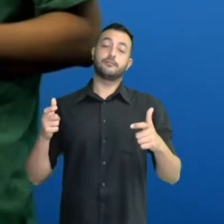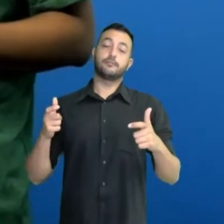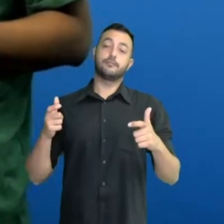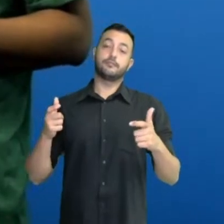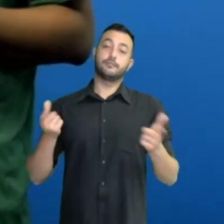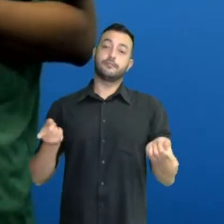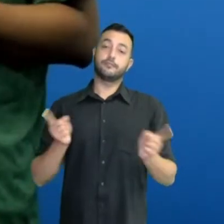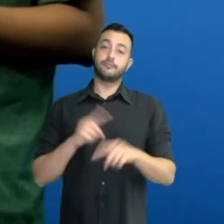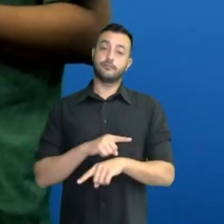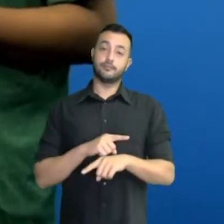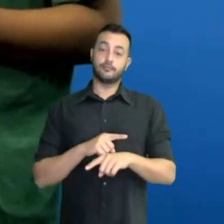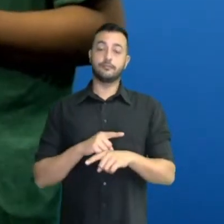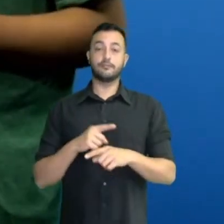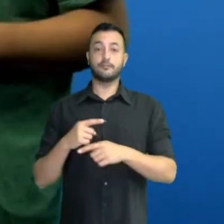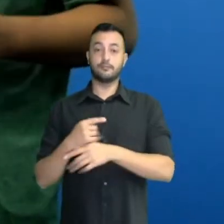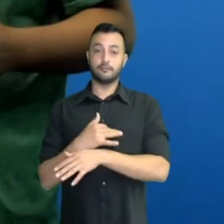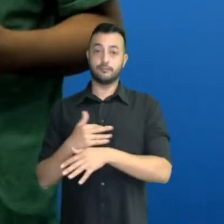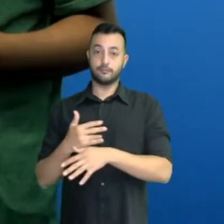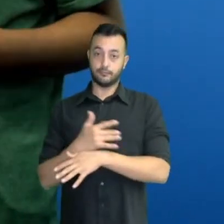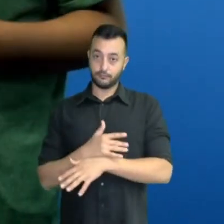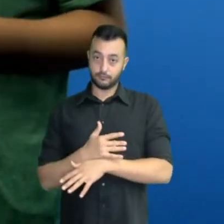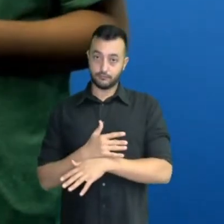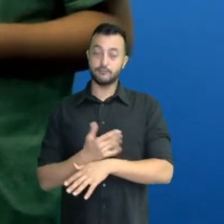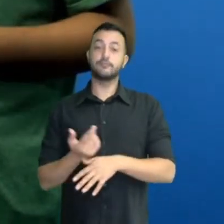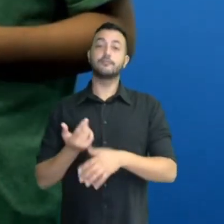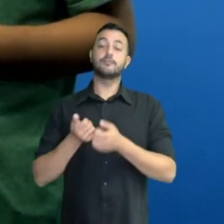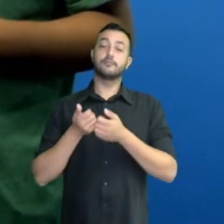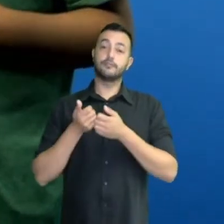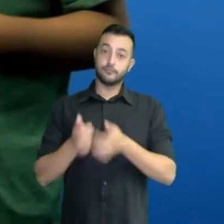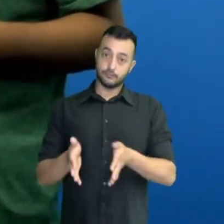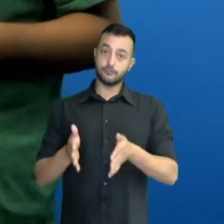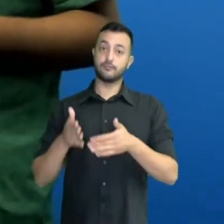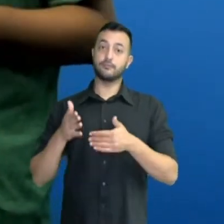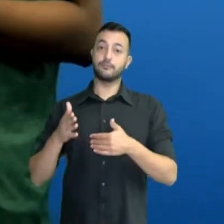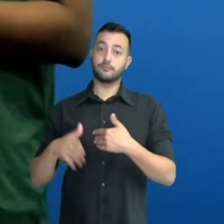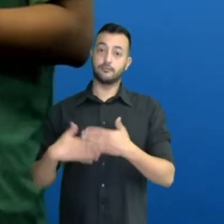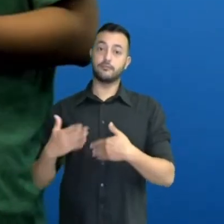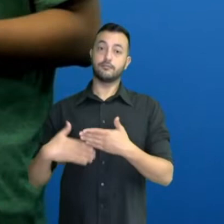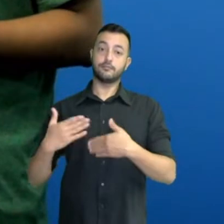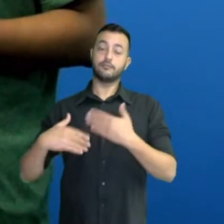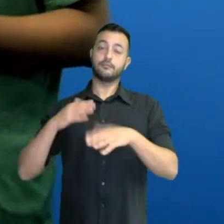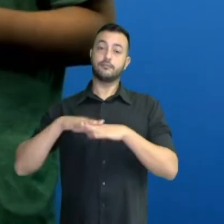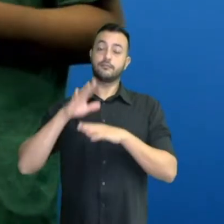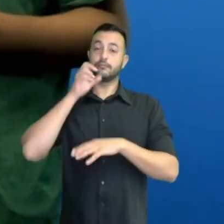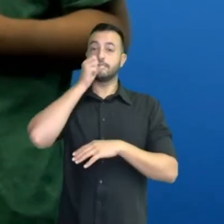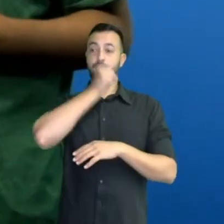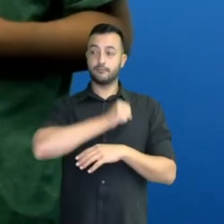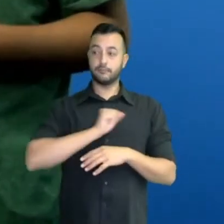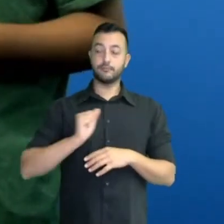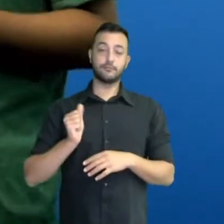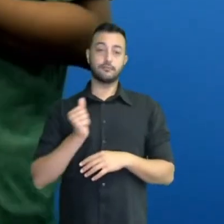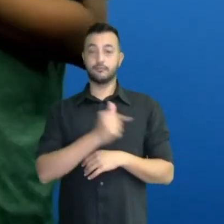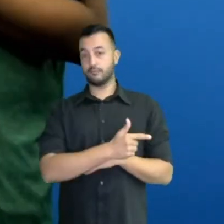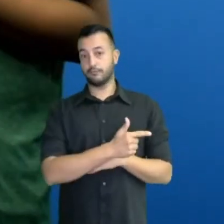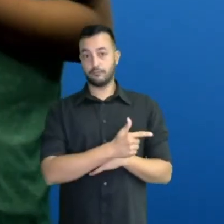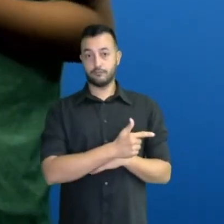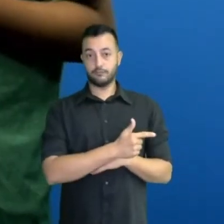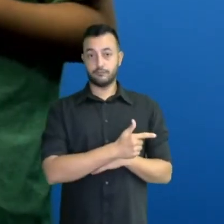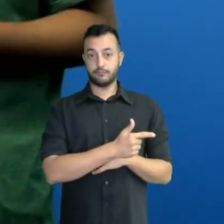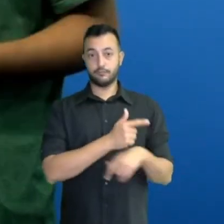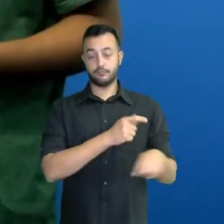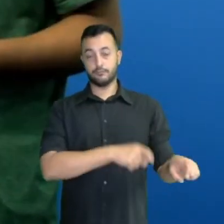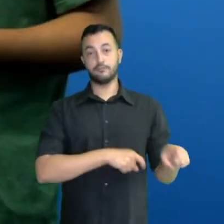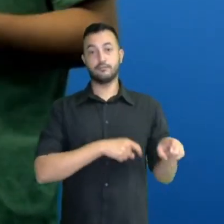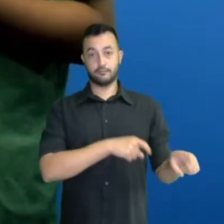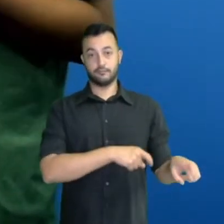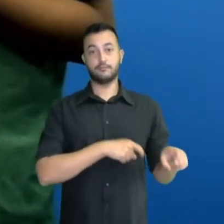população da cidade, ela começa a crescer num ritmo mais acelerado do que a população